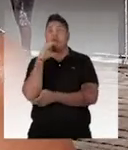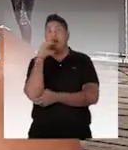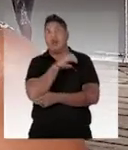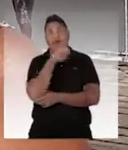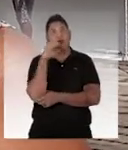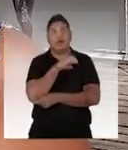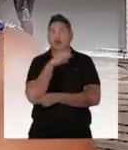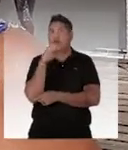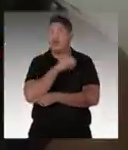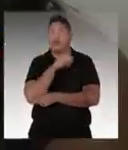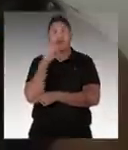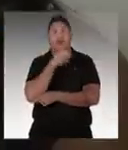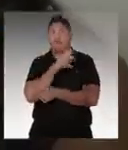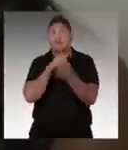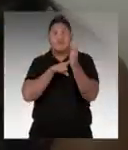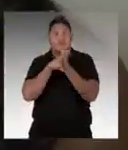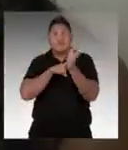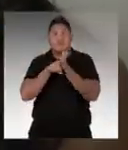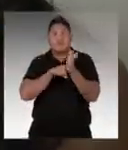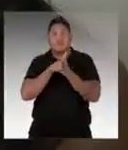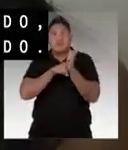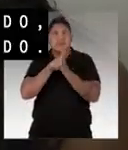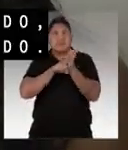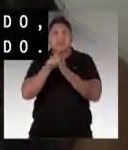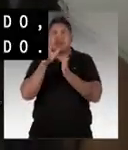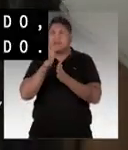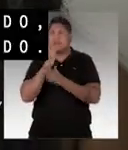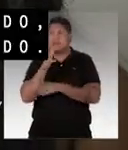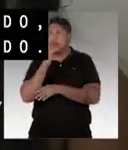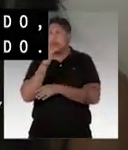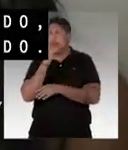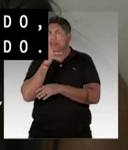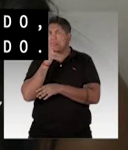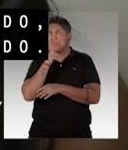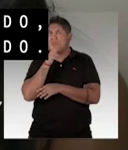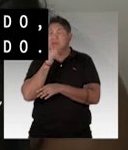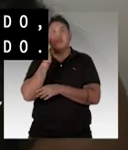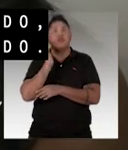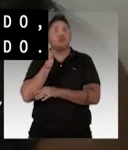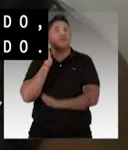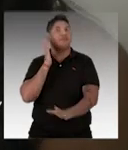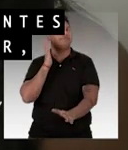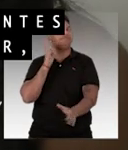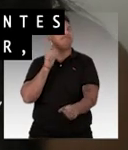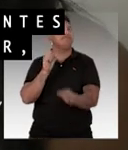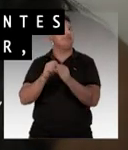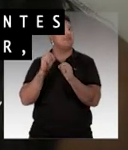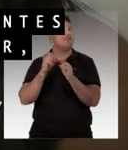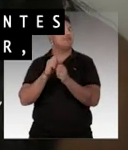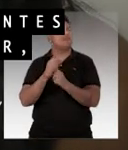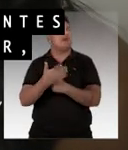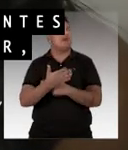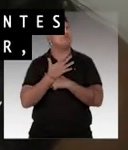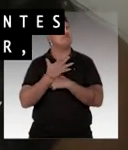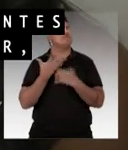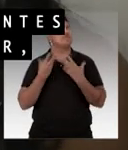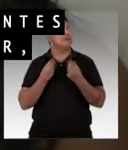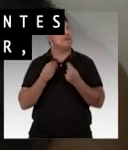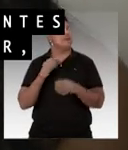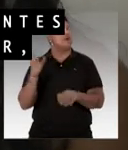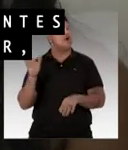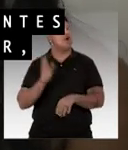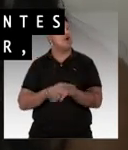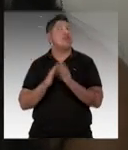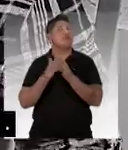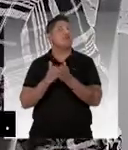né? É muito bom. Por aqui é mais rápido, está sendo mais rápido, exames que estão pendentes faz tempo para fazer,